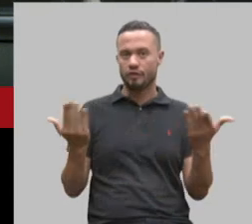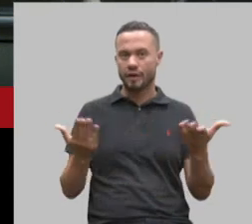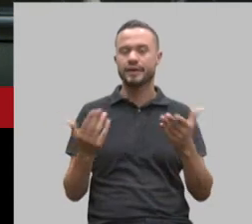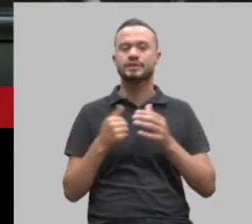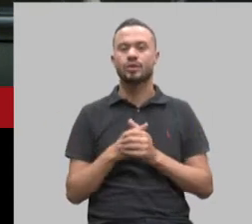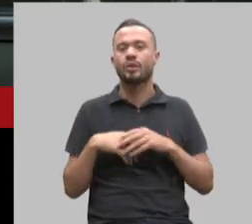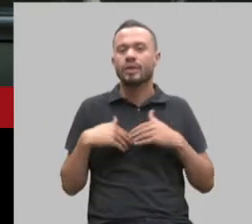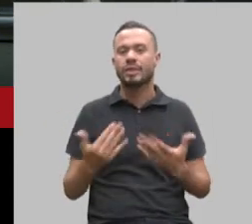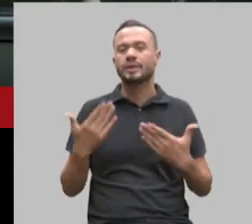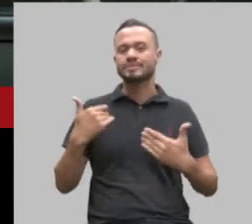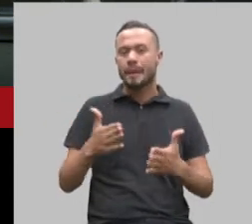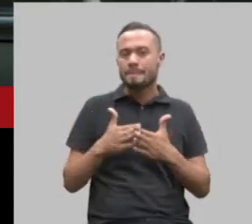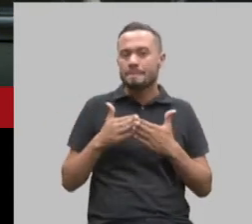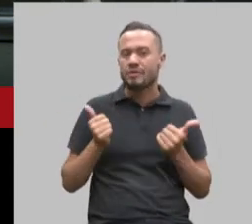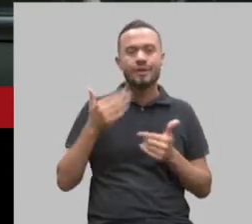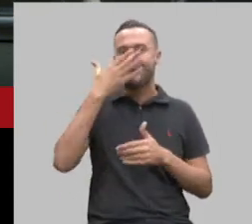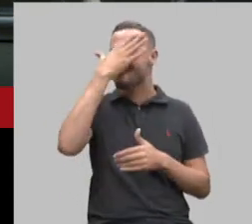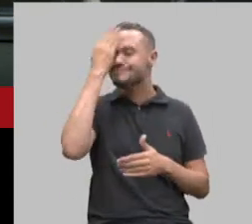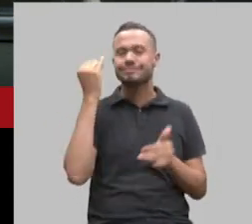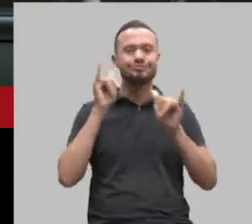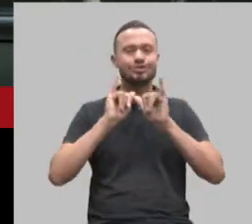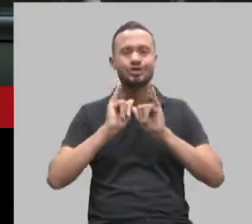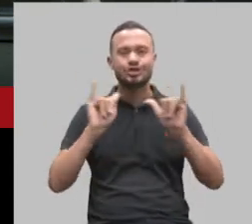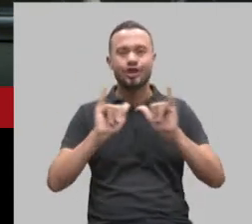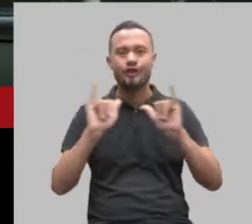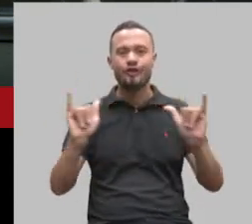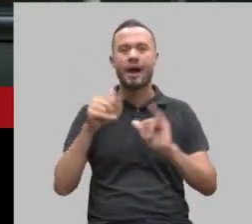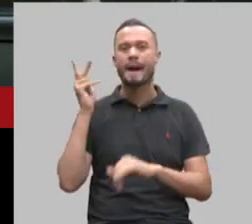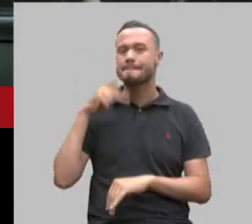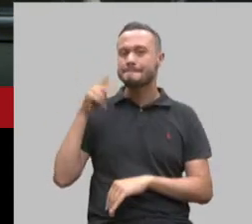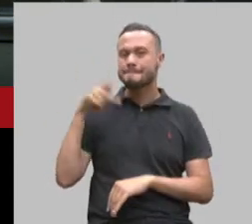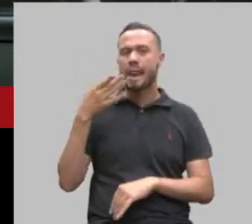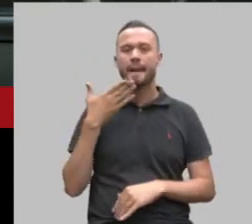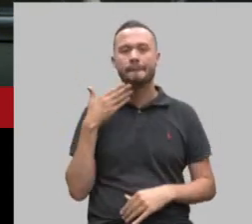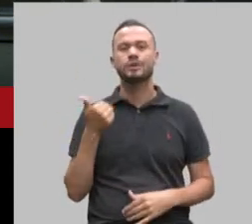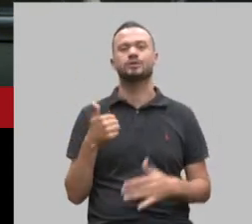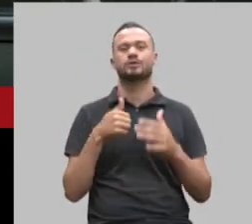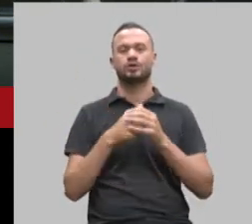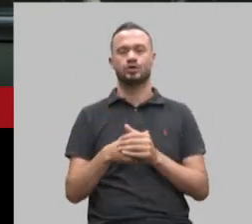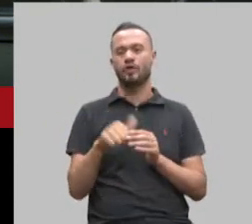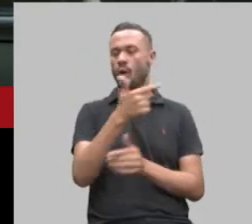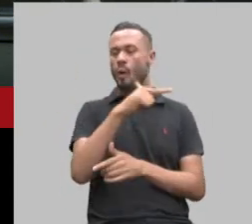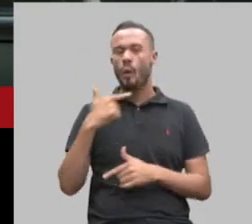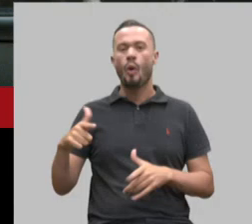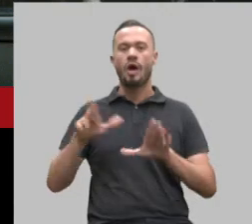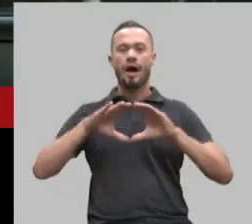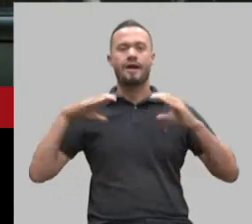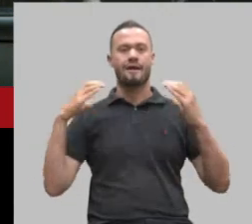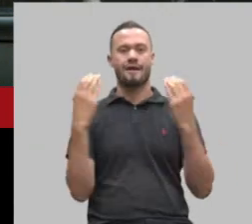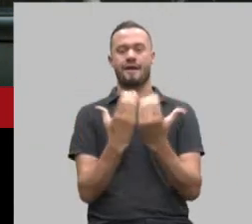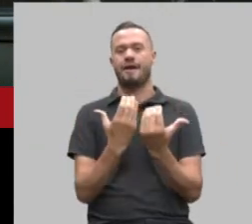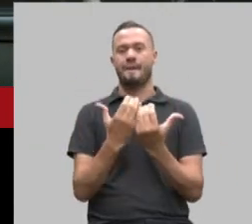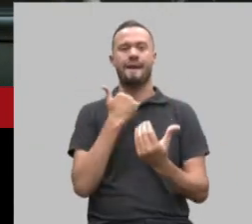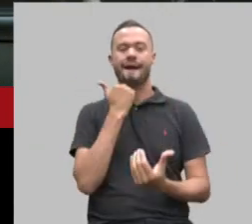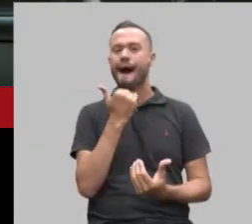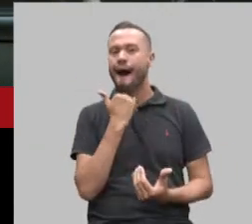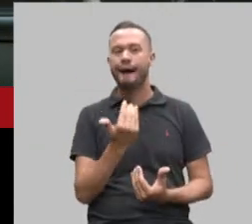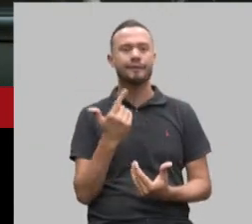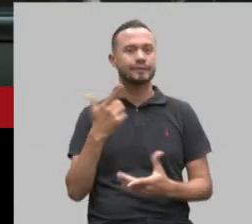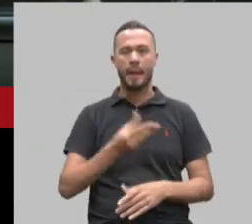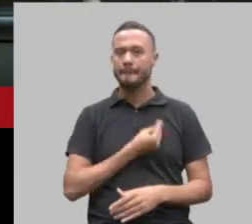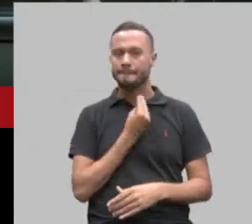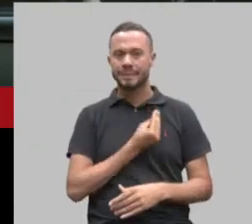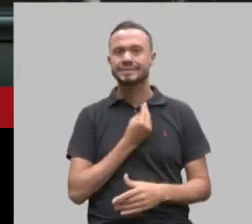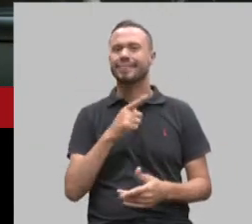favor não esqueçam de divulgar o Parlamento jovem pras outras câmaras que ainda não estão participando porque é muitas